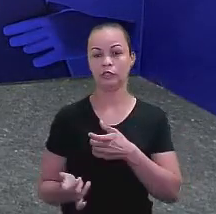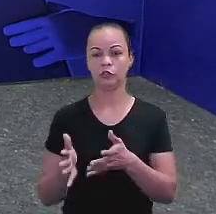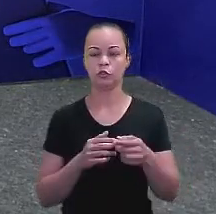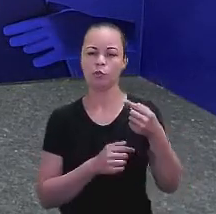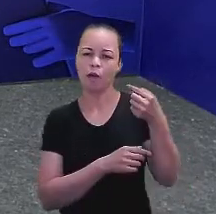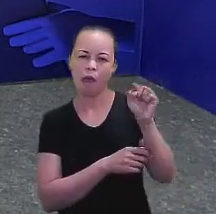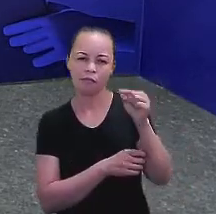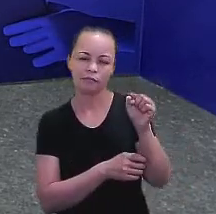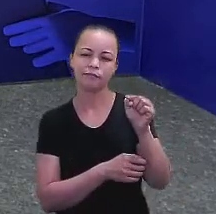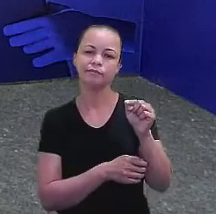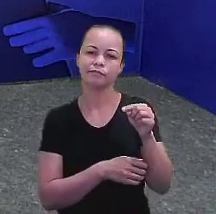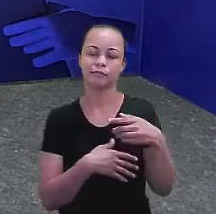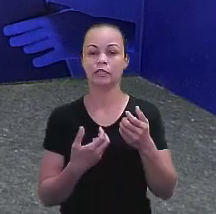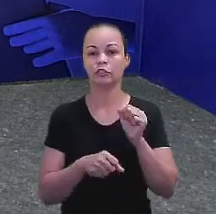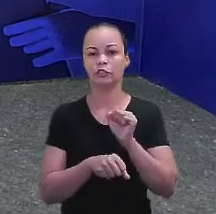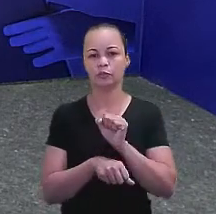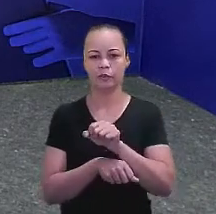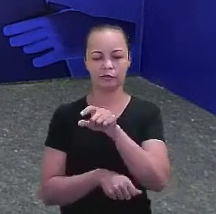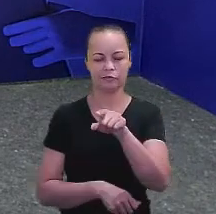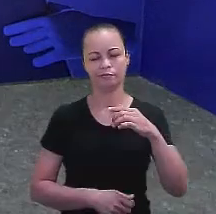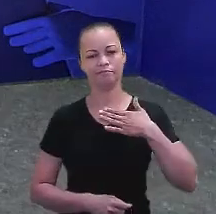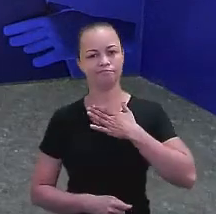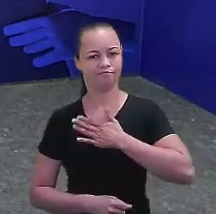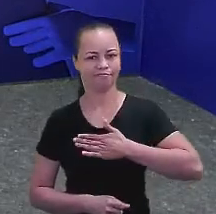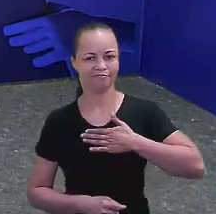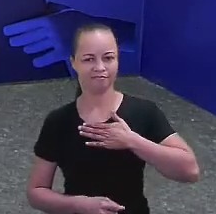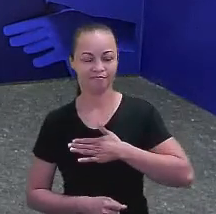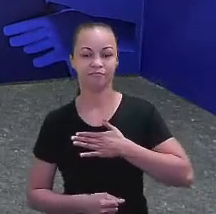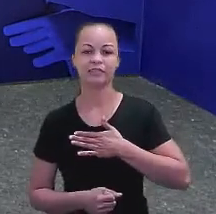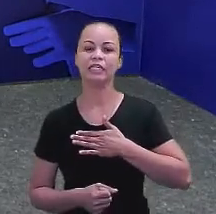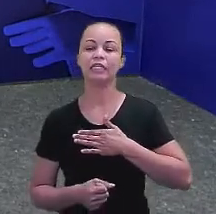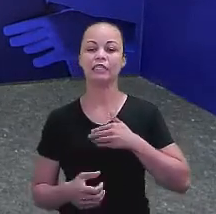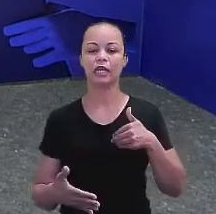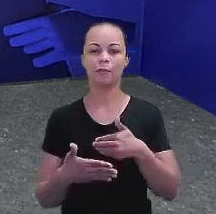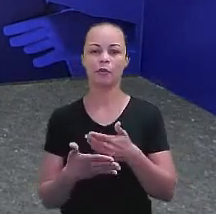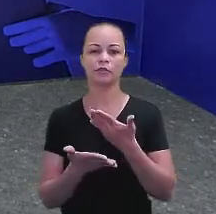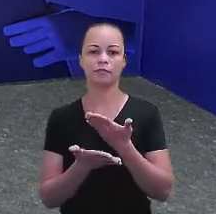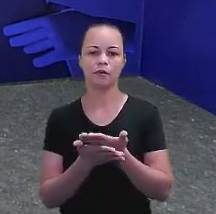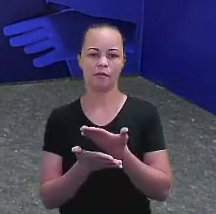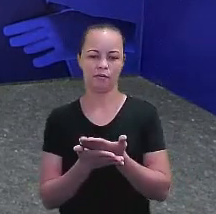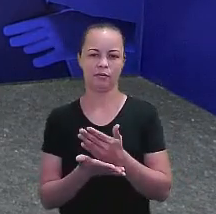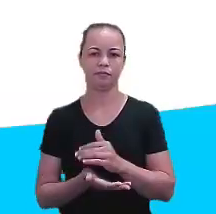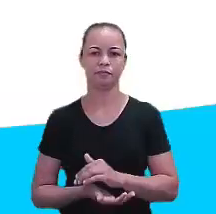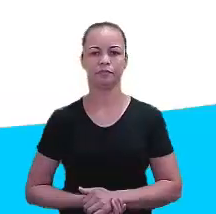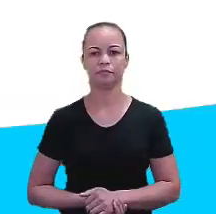acentuação. Espero que vocês tenham gostado e até a próxima aula.